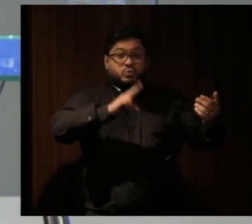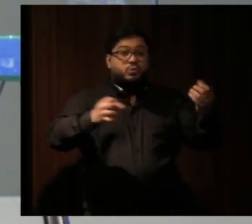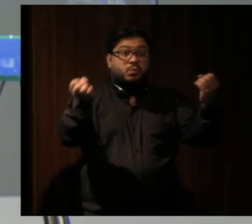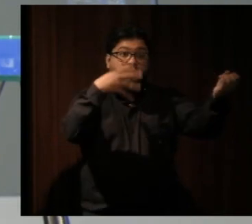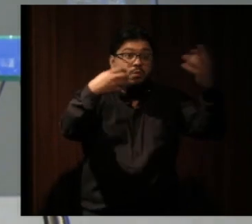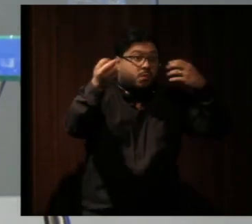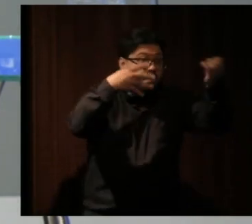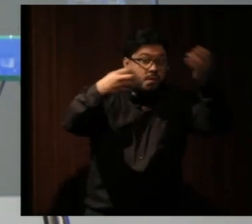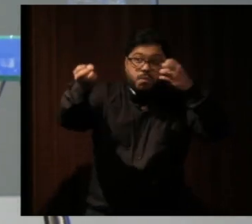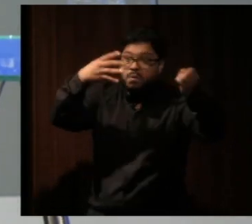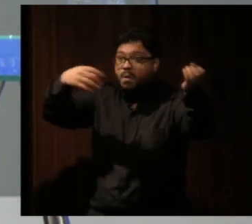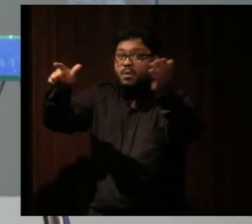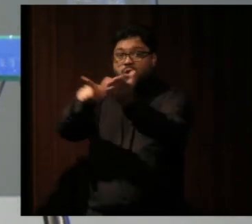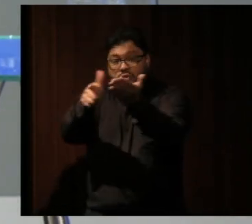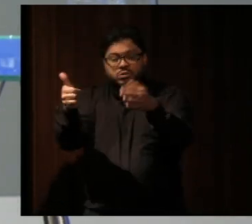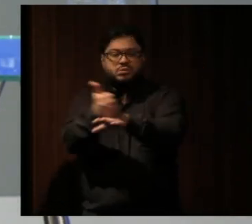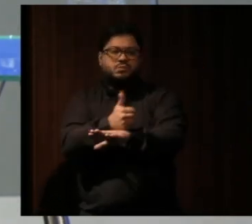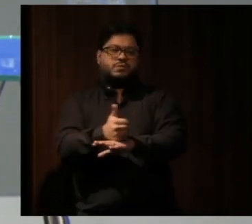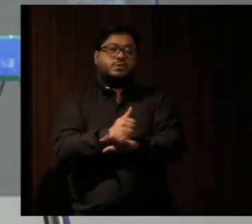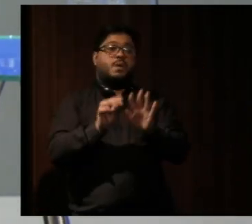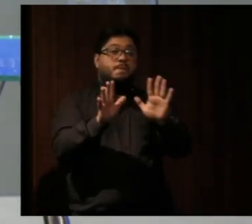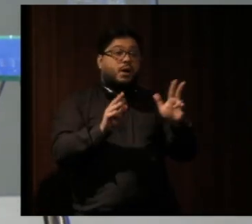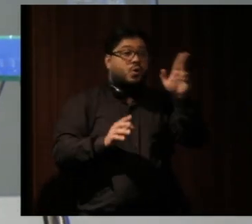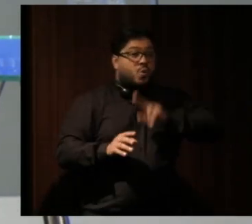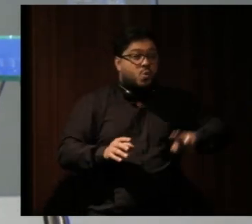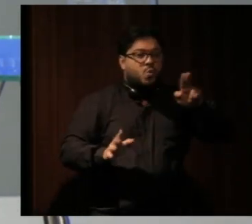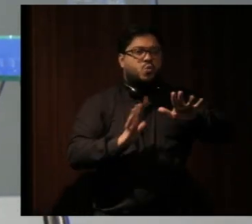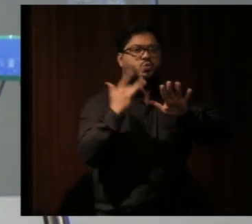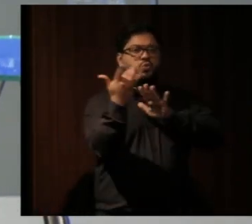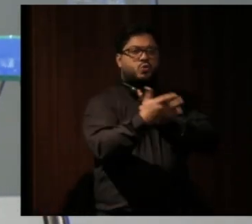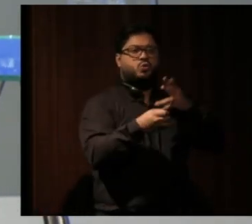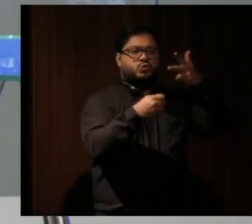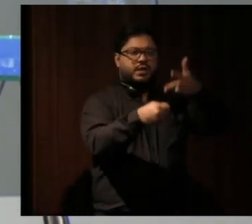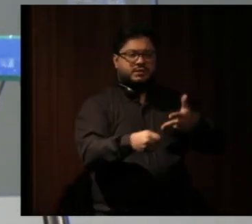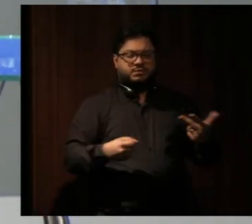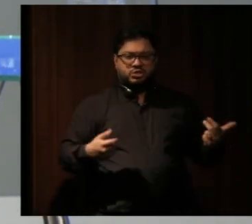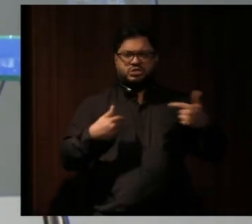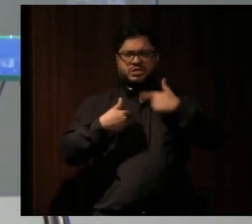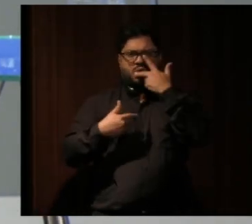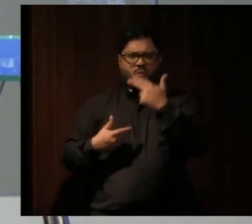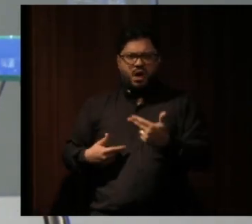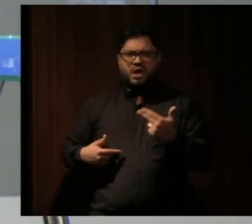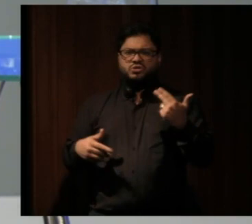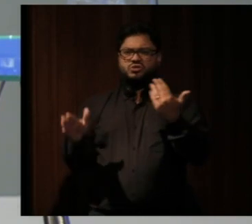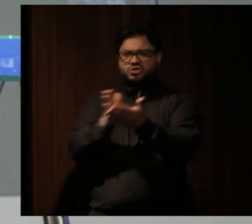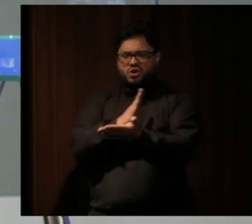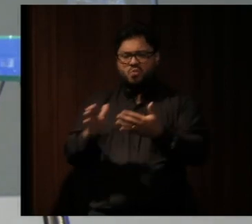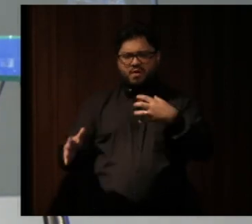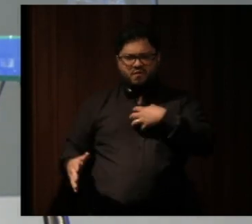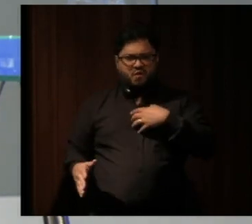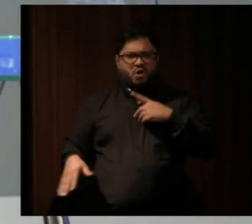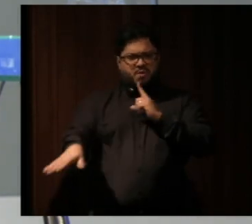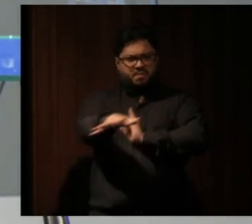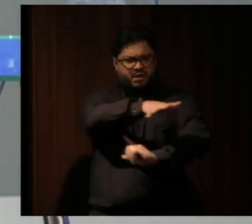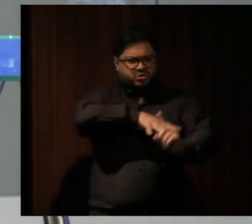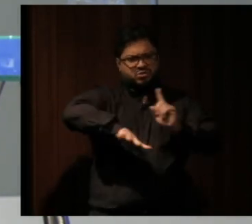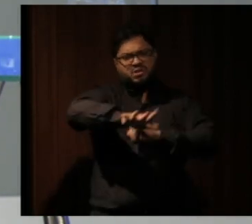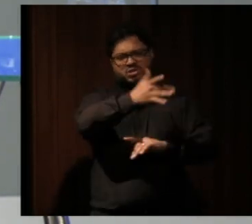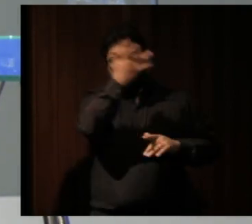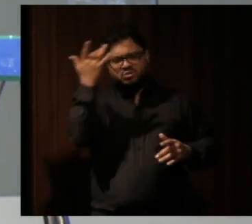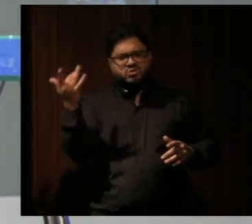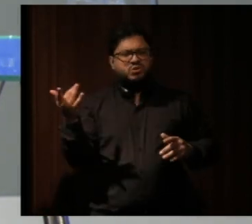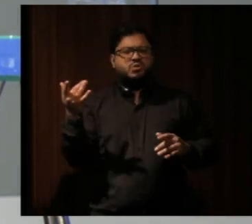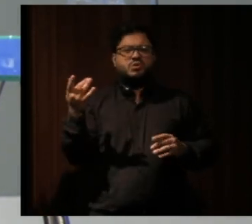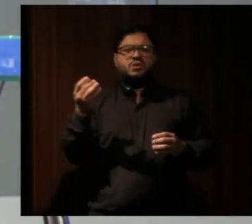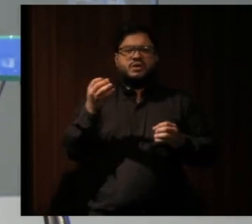mídia do jornalismo profissional mas do uso das mídias eh eu imagino que de alguma forma pra sociedade a pessoa que